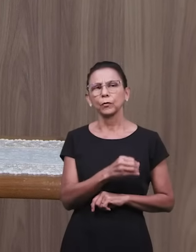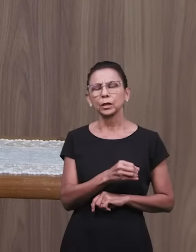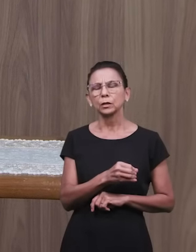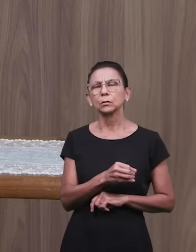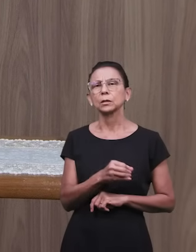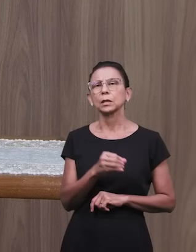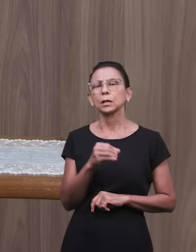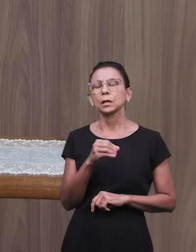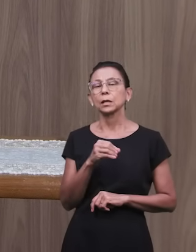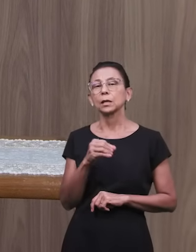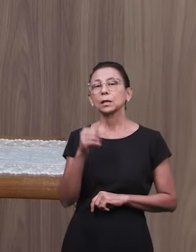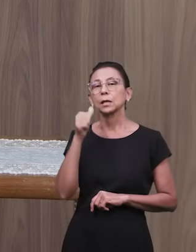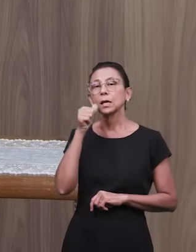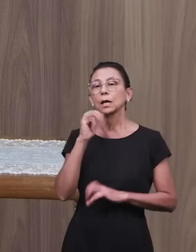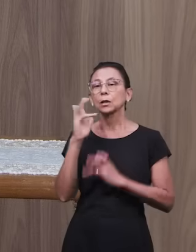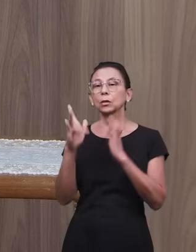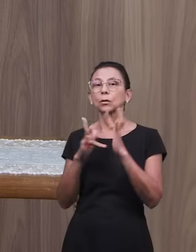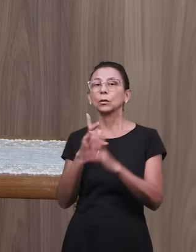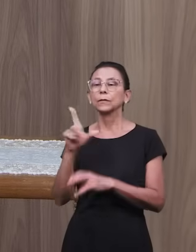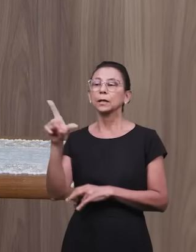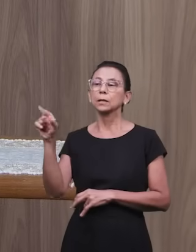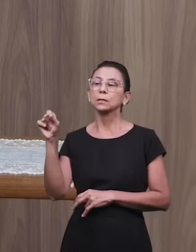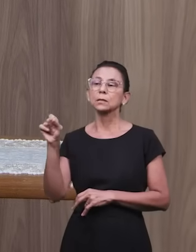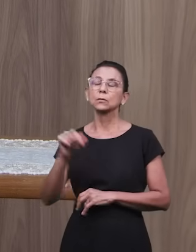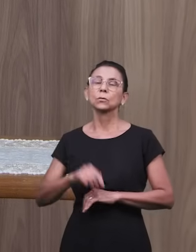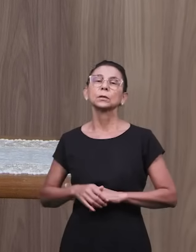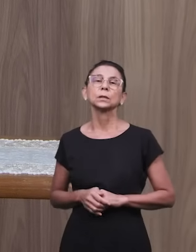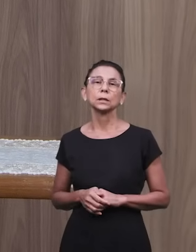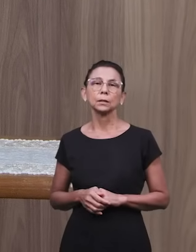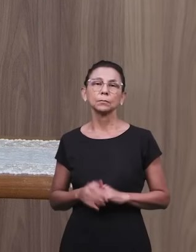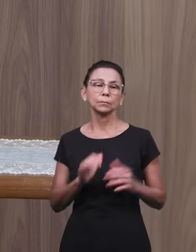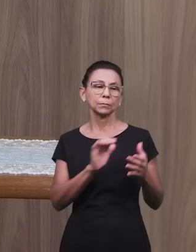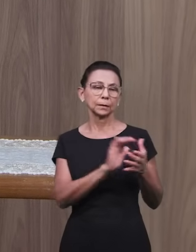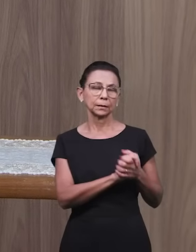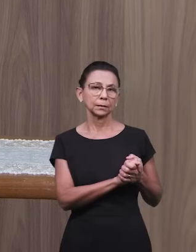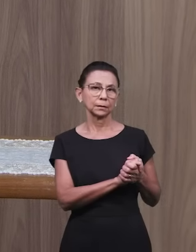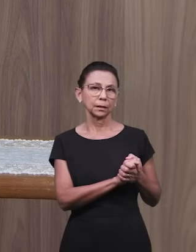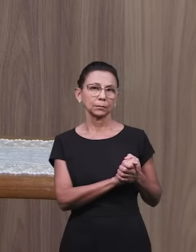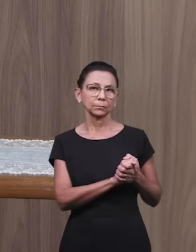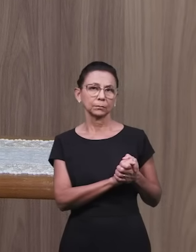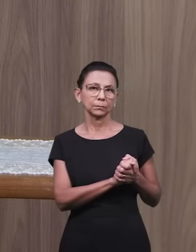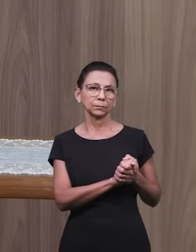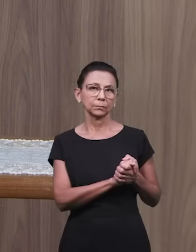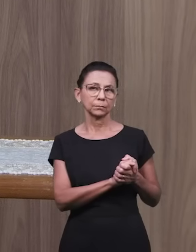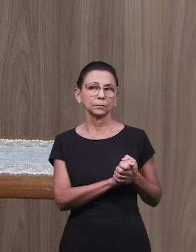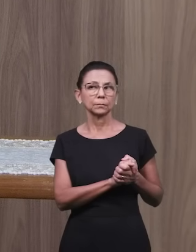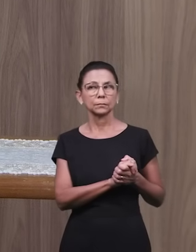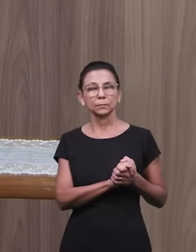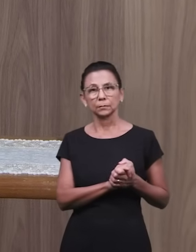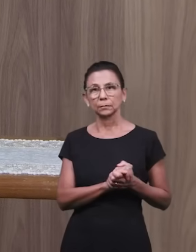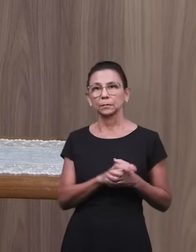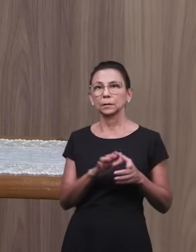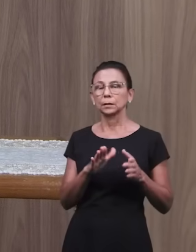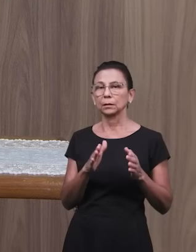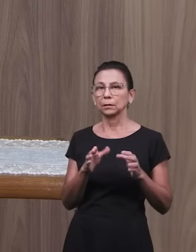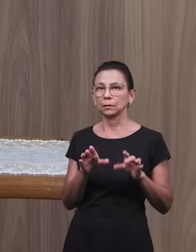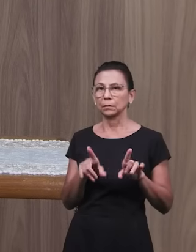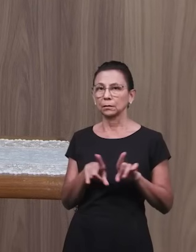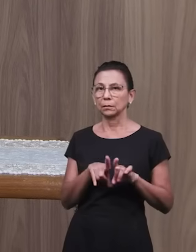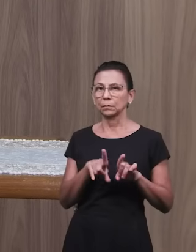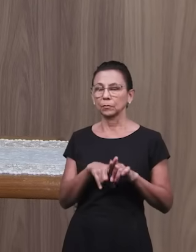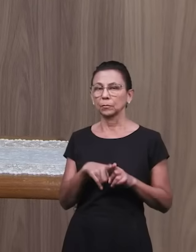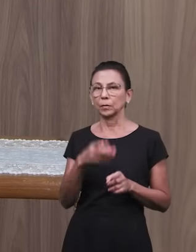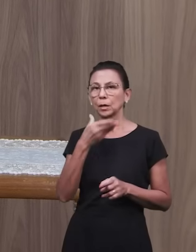dava a ela todos os recursos para o casamento. Então dava a ela